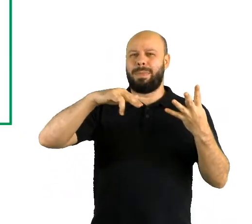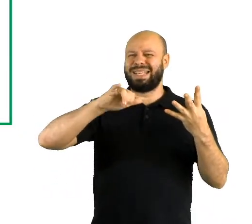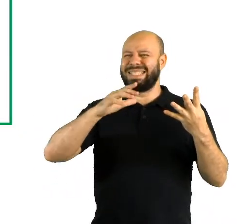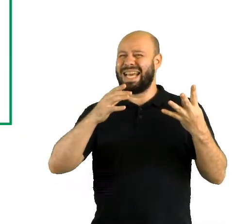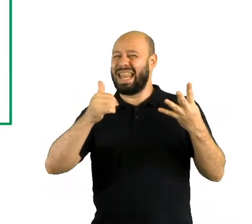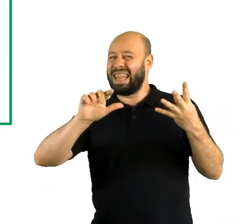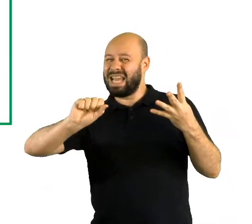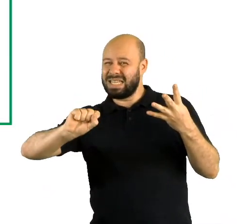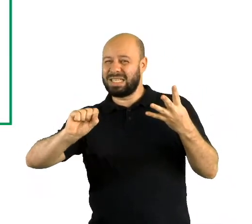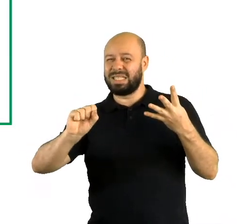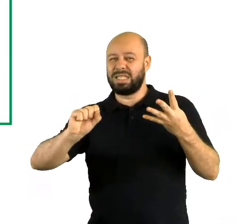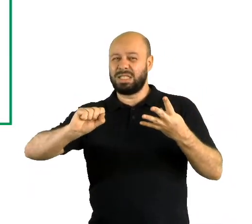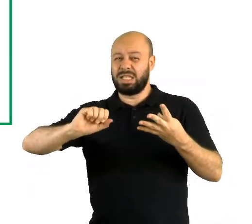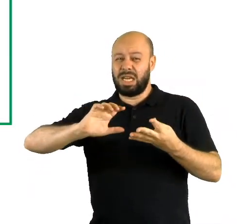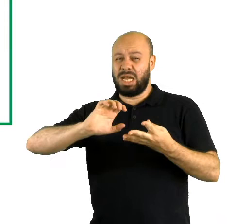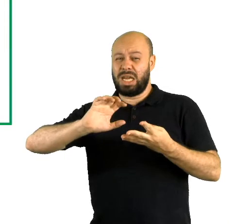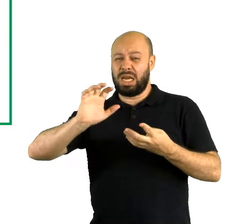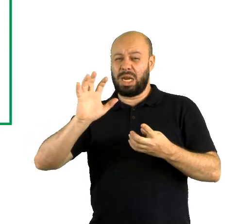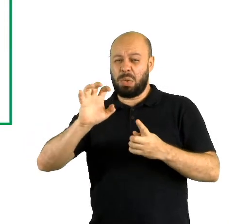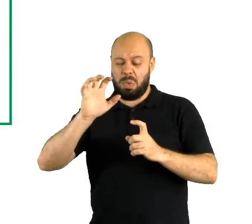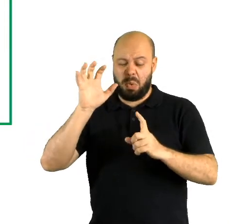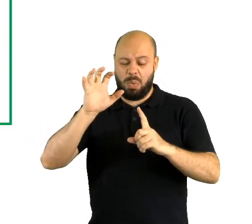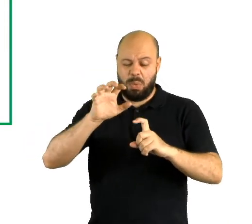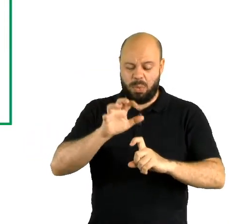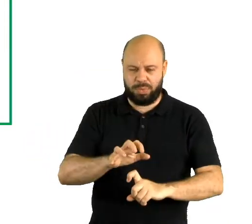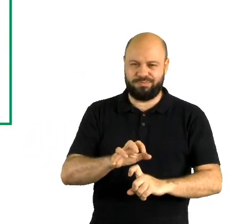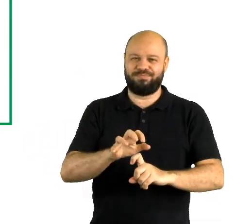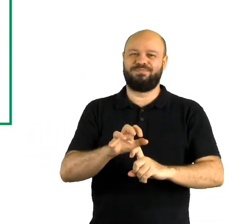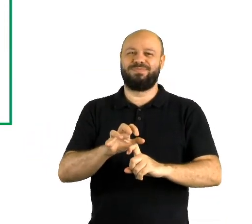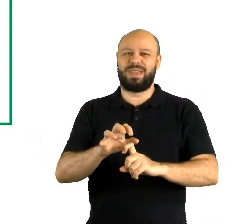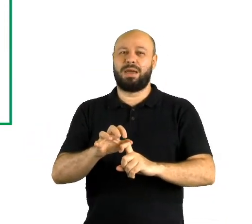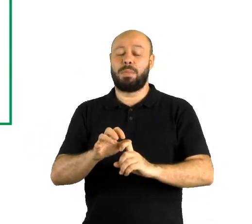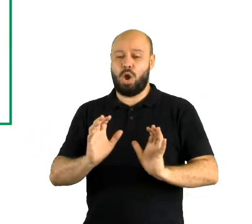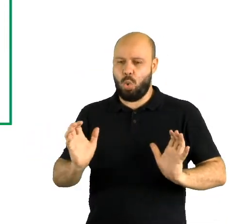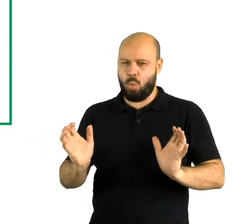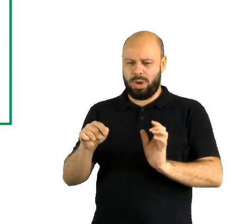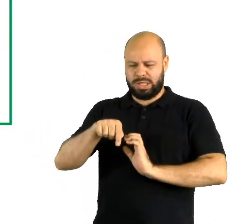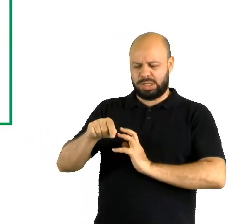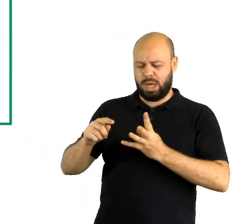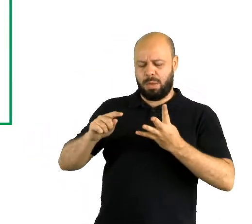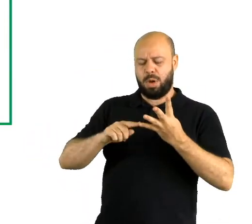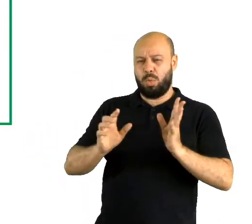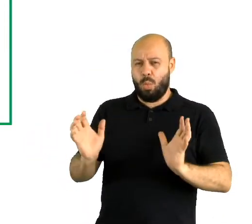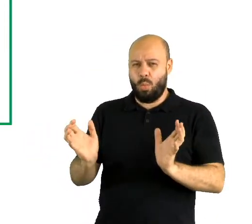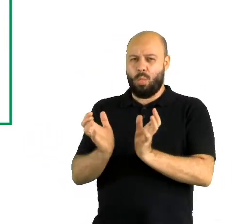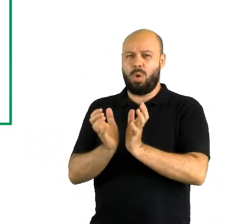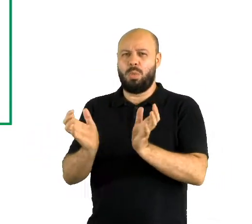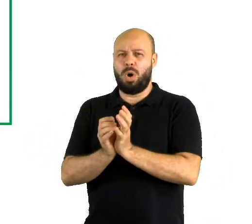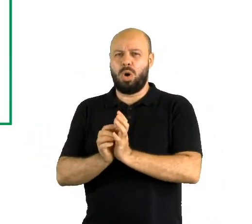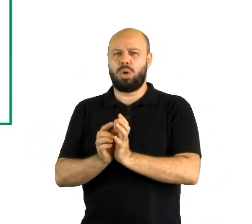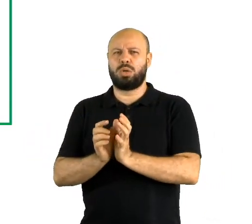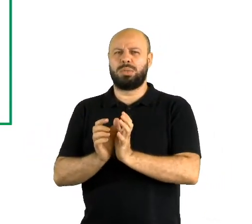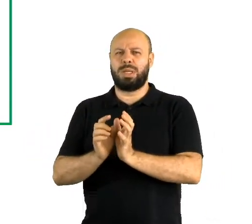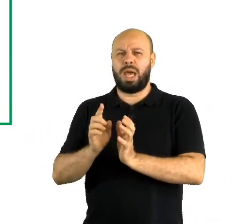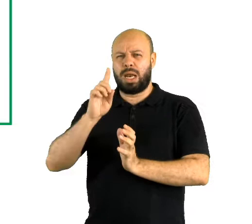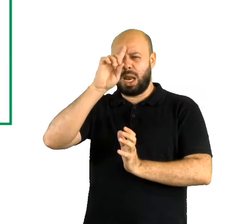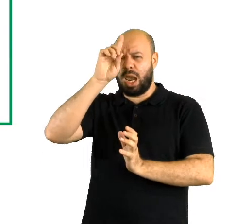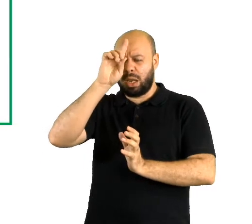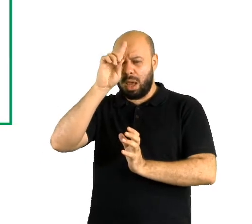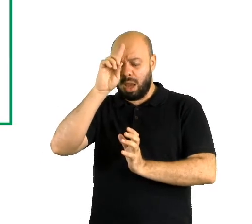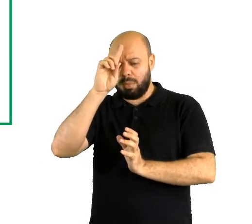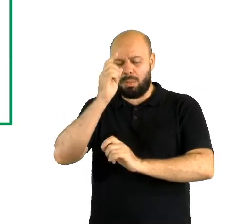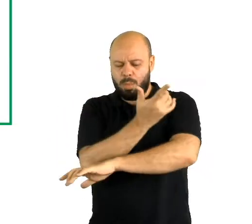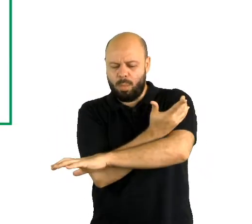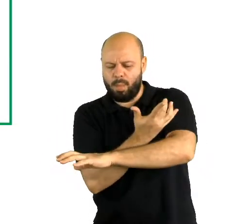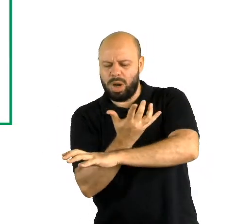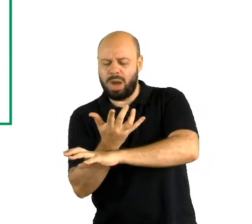ameaçadas de extinção. Ameaçada de extinção é uma categoria criada para plantas e animais